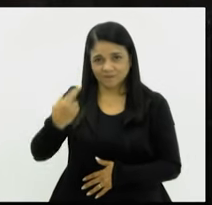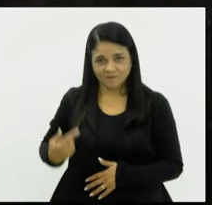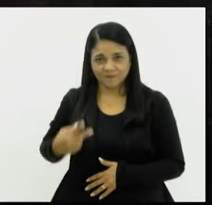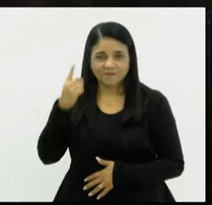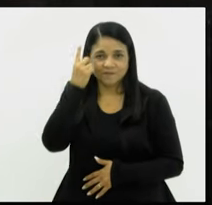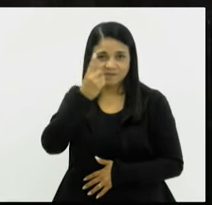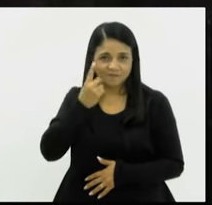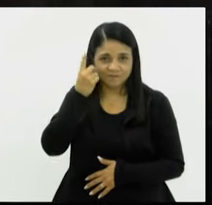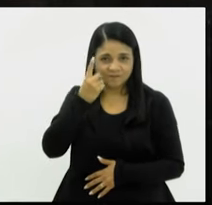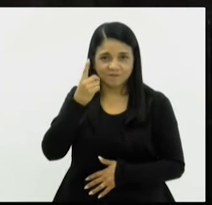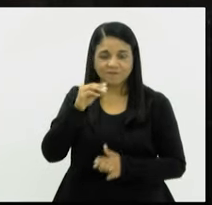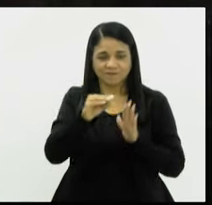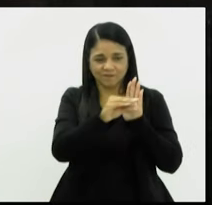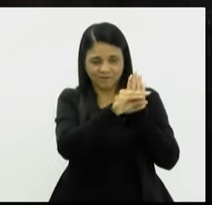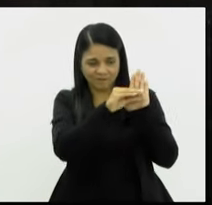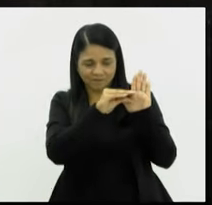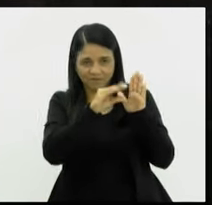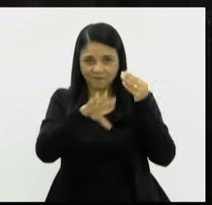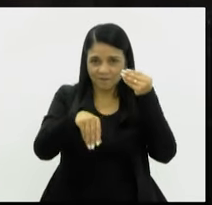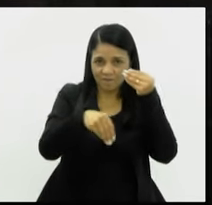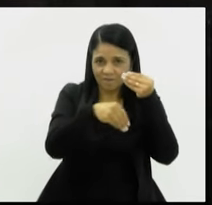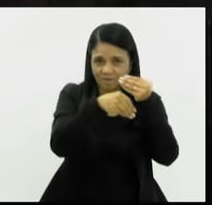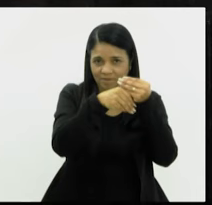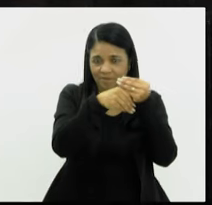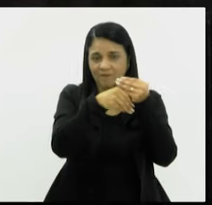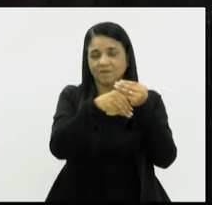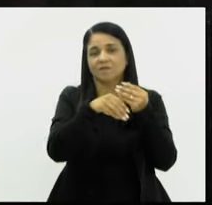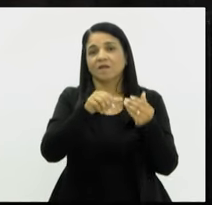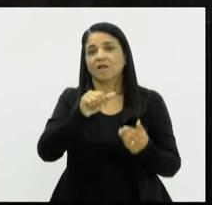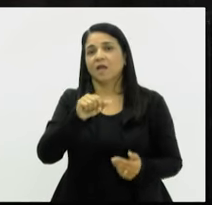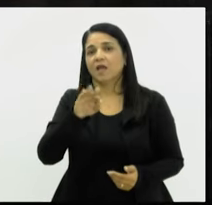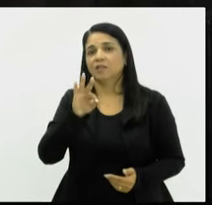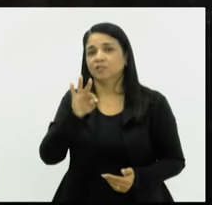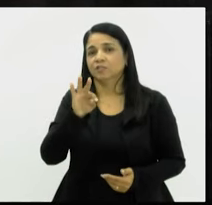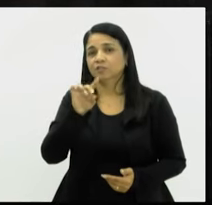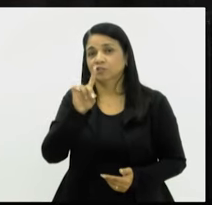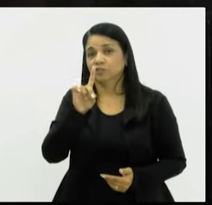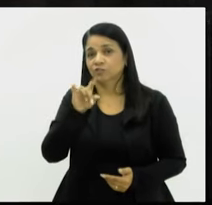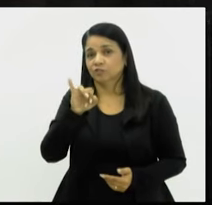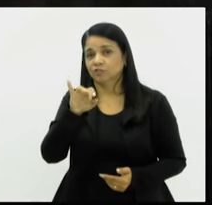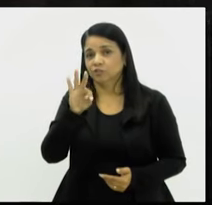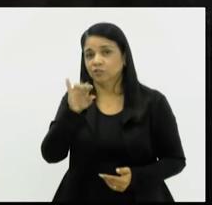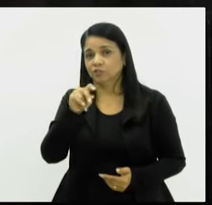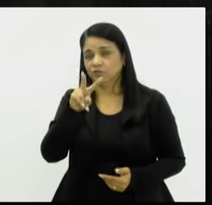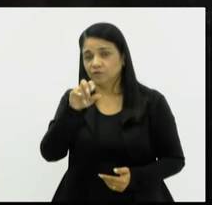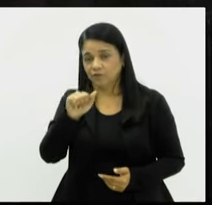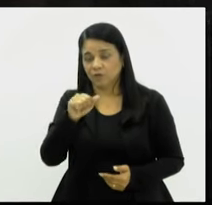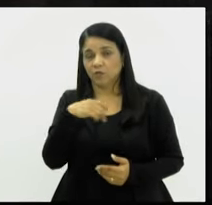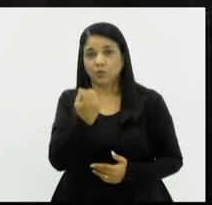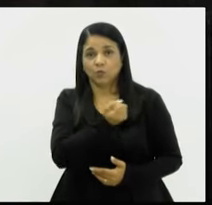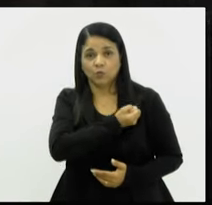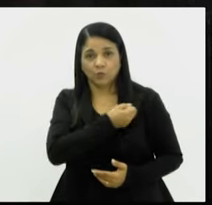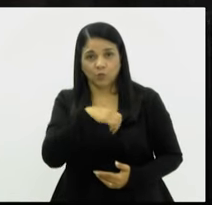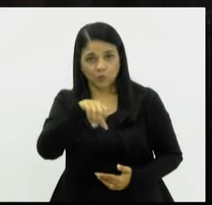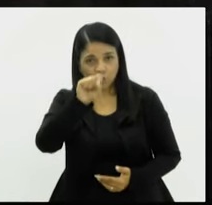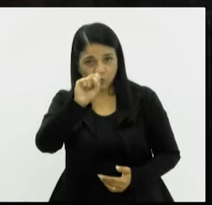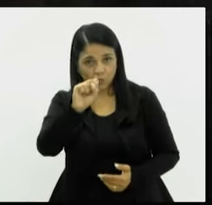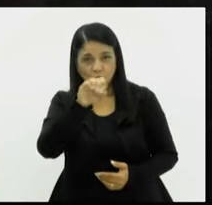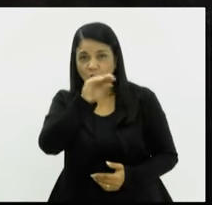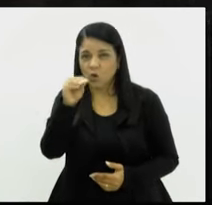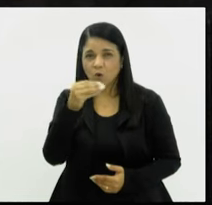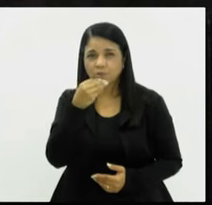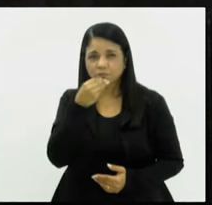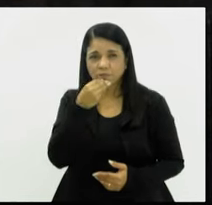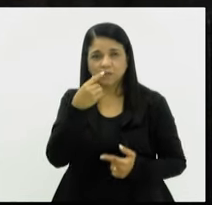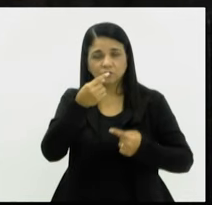destaquei a emenda aditiva número 8 exatamente para ter a oportunidade de